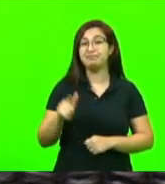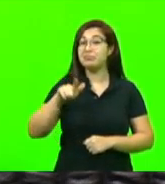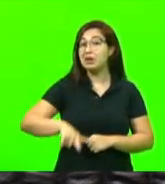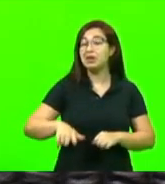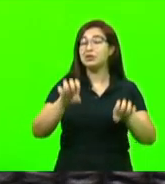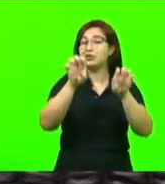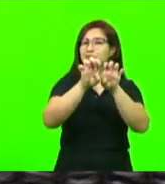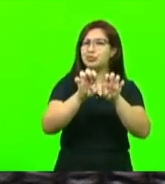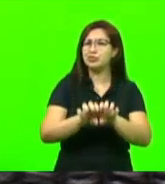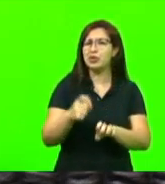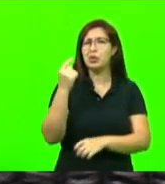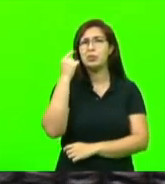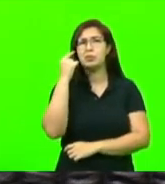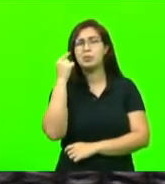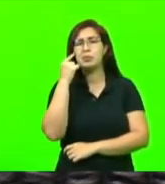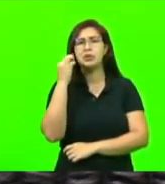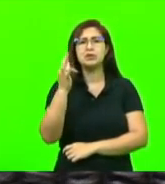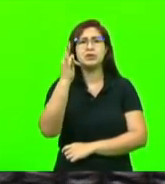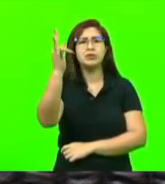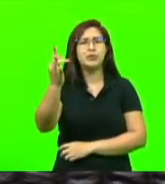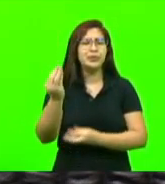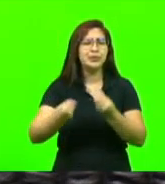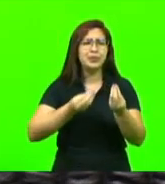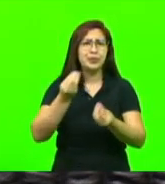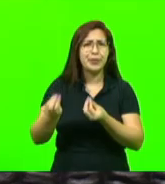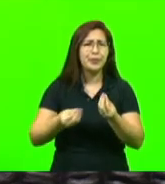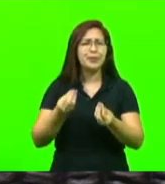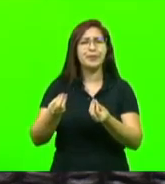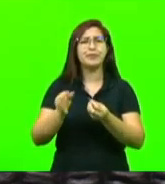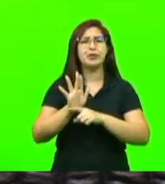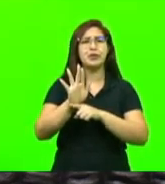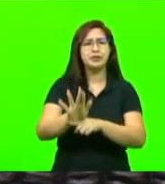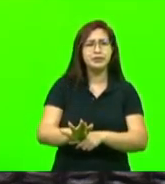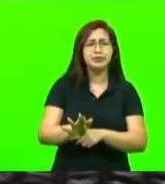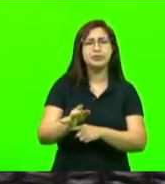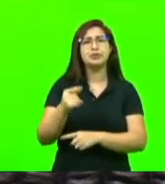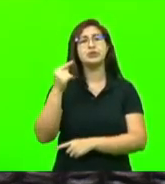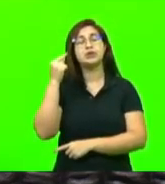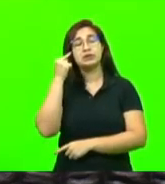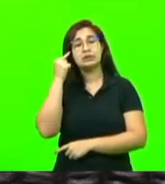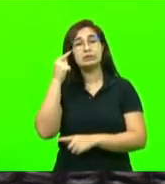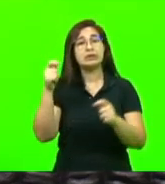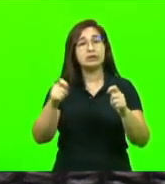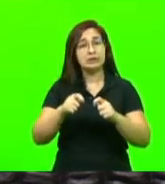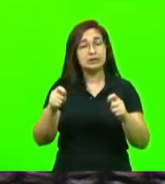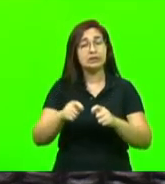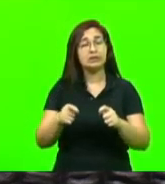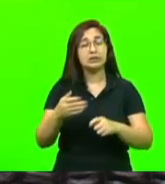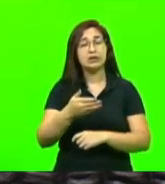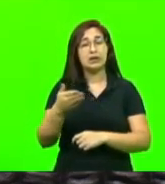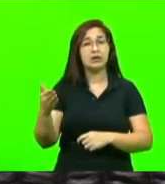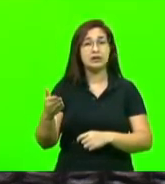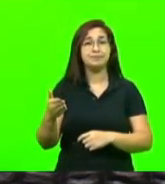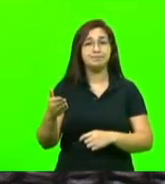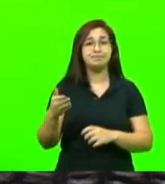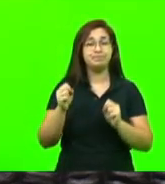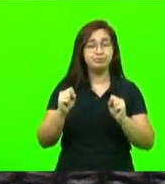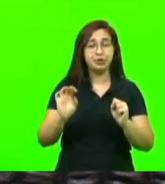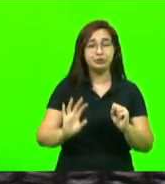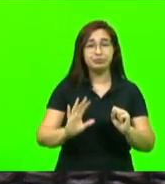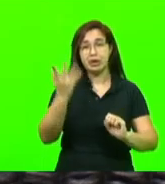gente pensar o Estado lá na frente, pensar também para as futuras estiagens que,